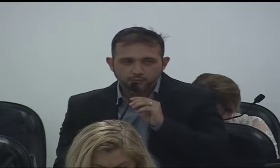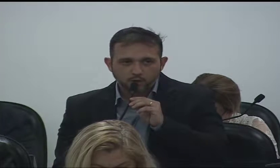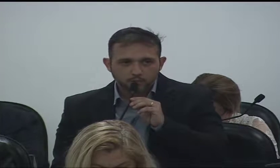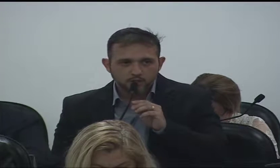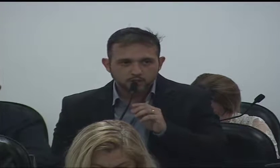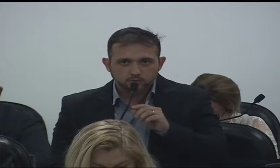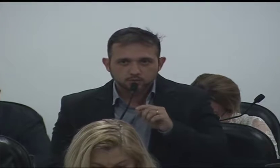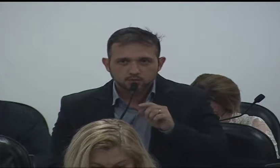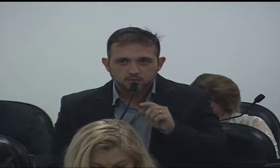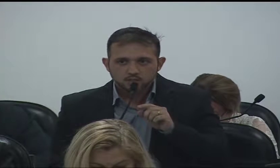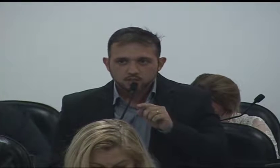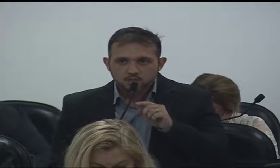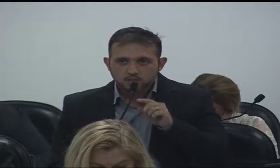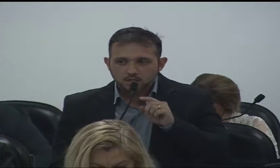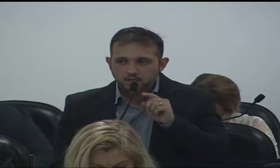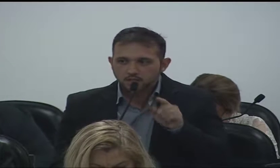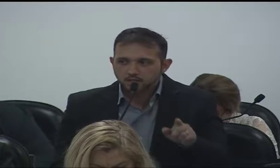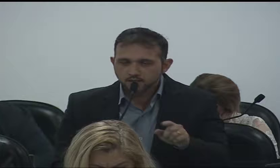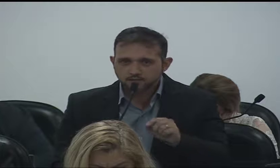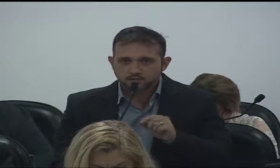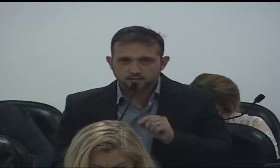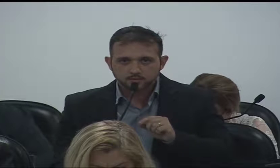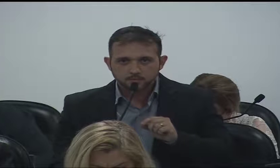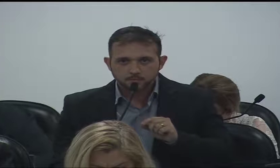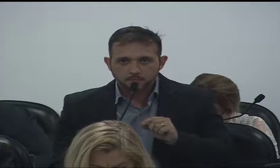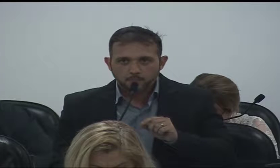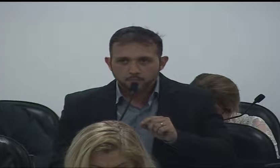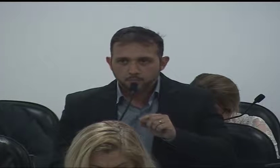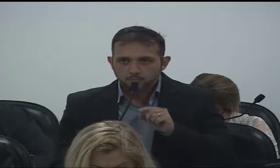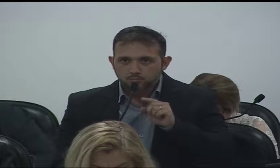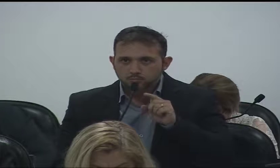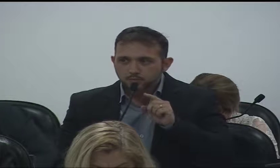lá informando que crianças